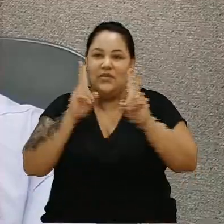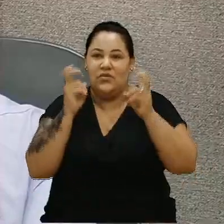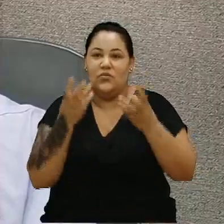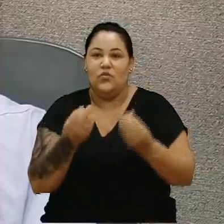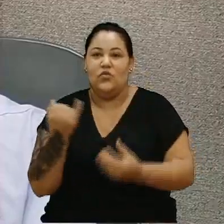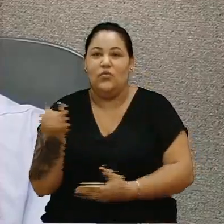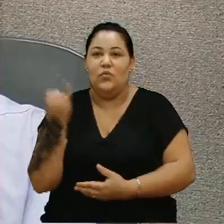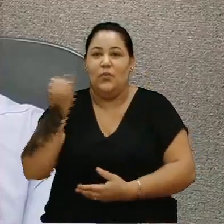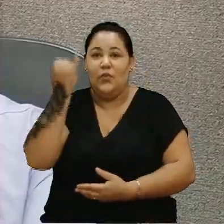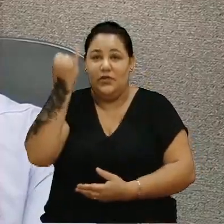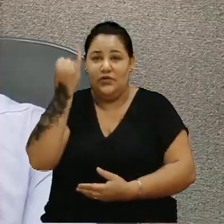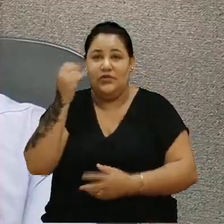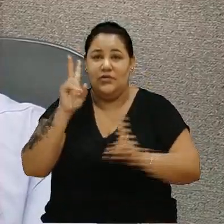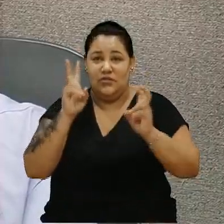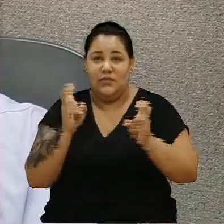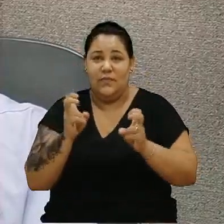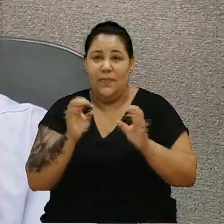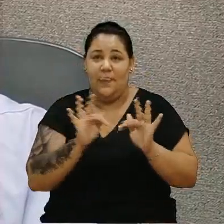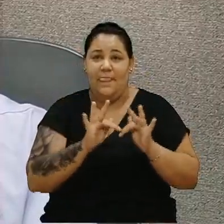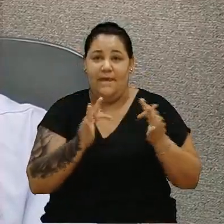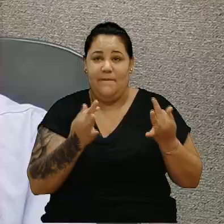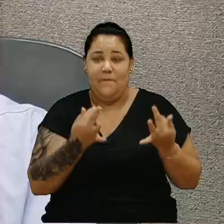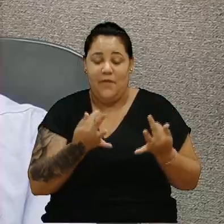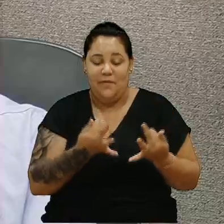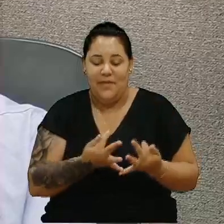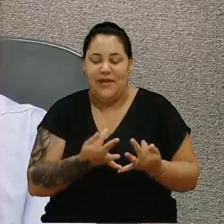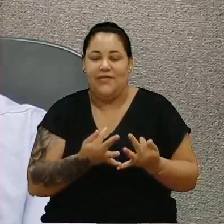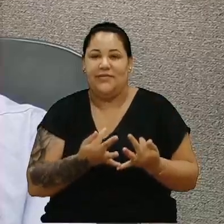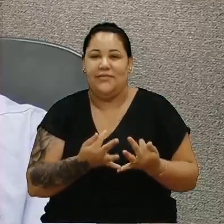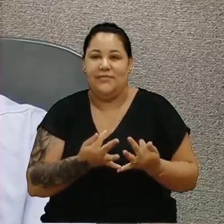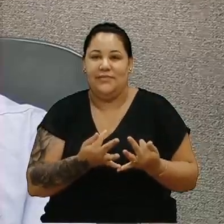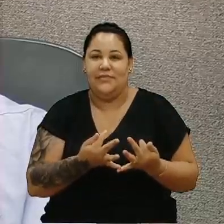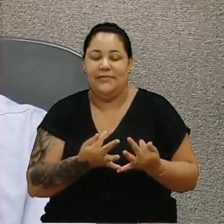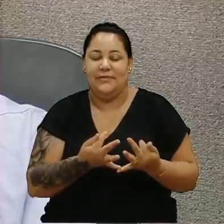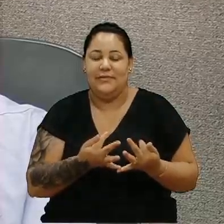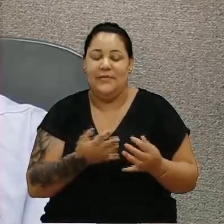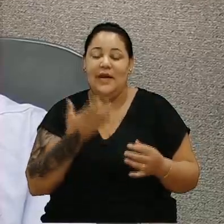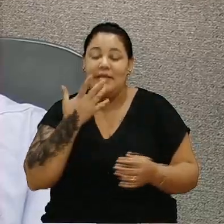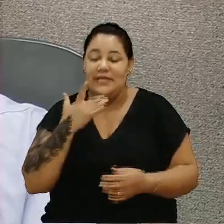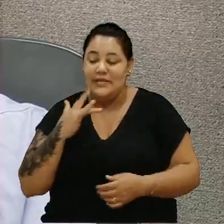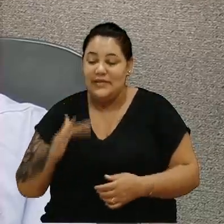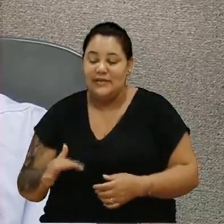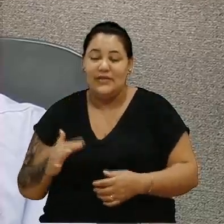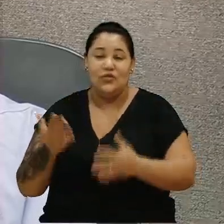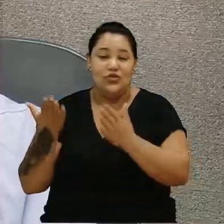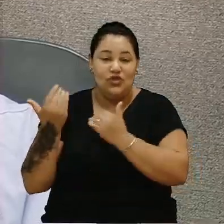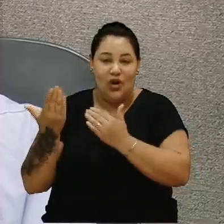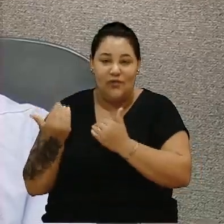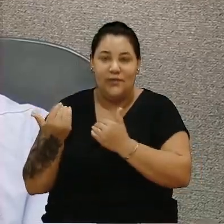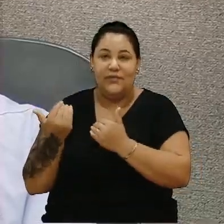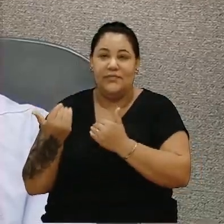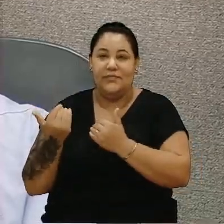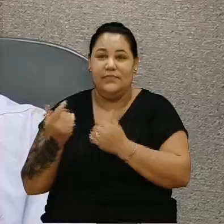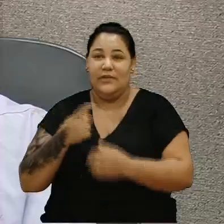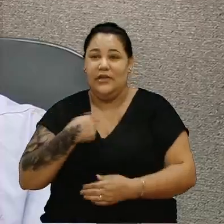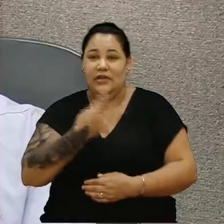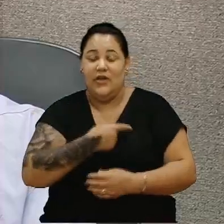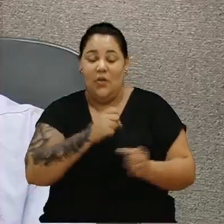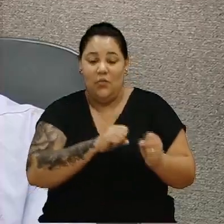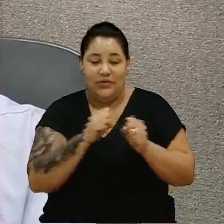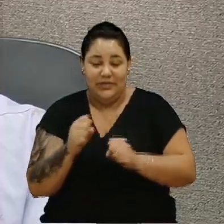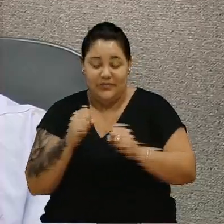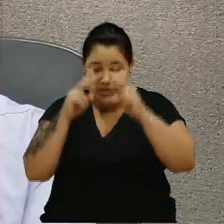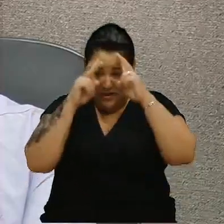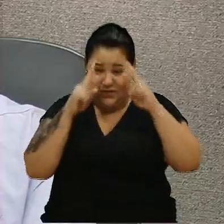importantes como esse. As famílias estão mobilizadas, as crianças, os adolescentes estão mobilizados para que a gente possa